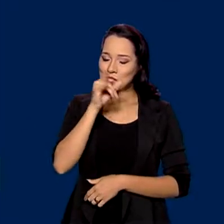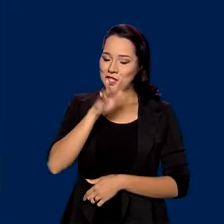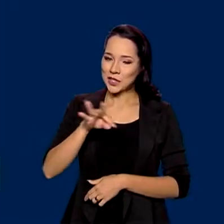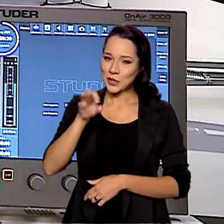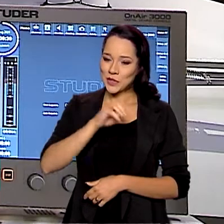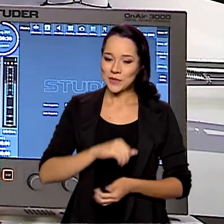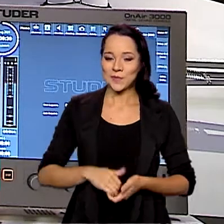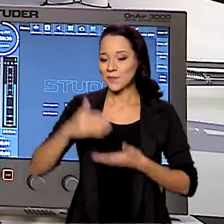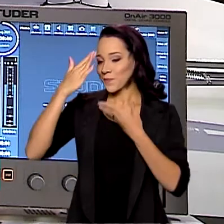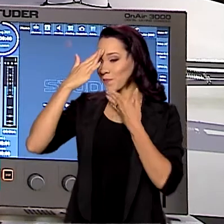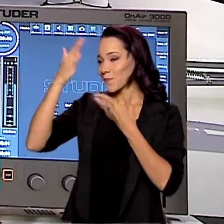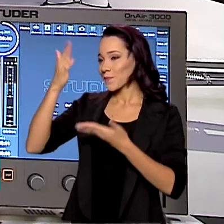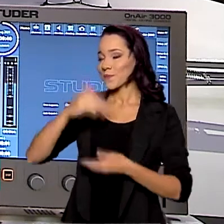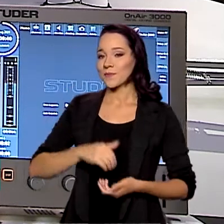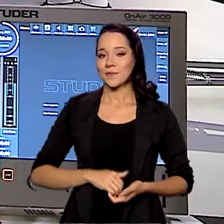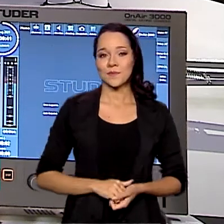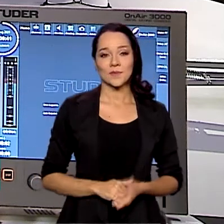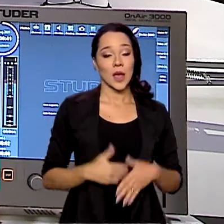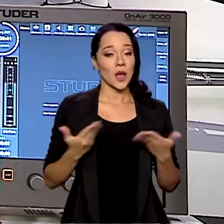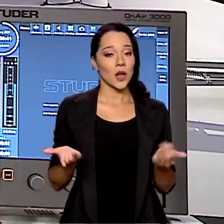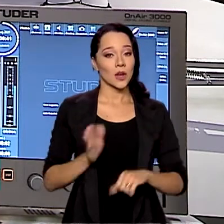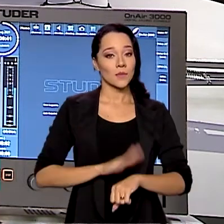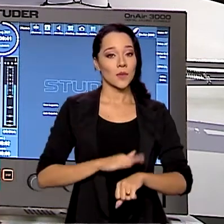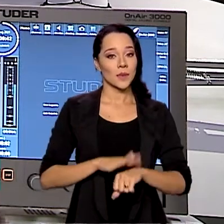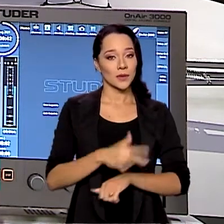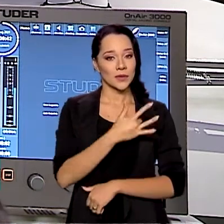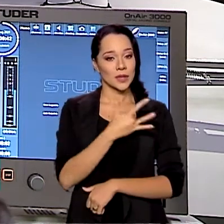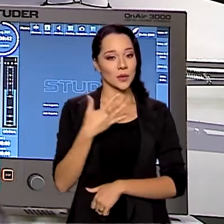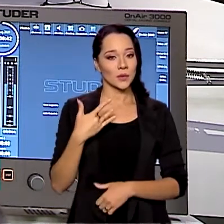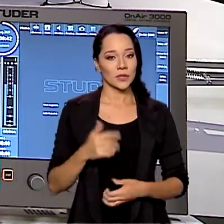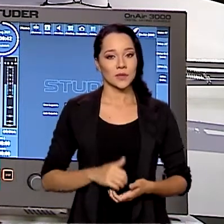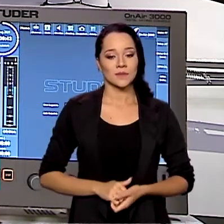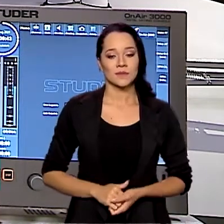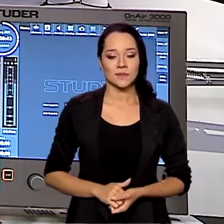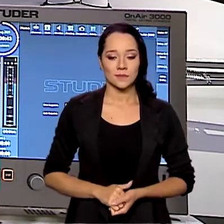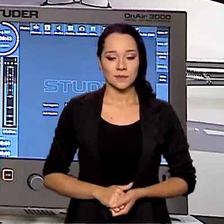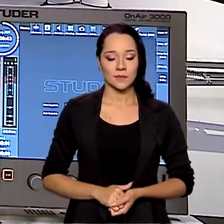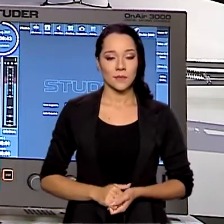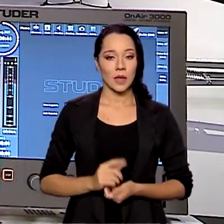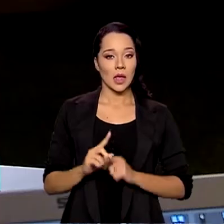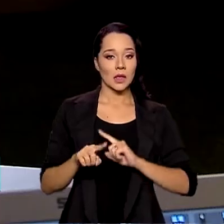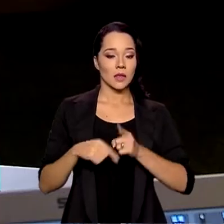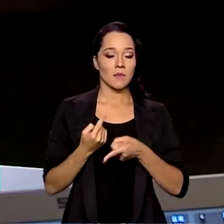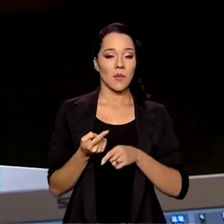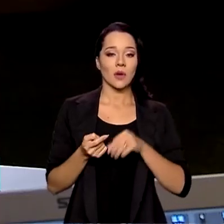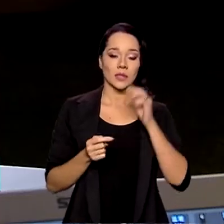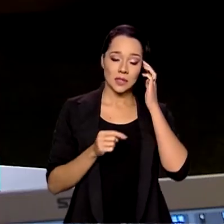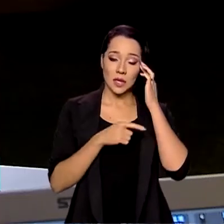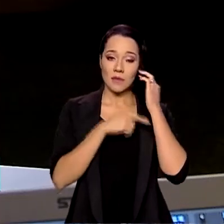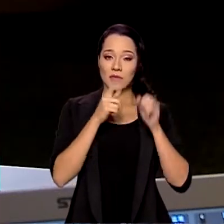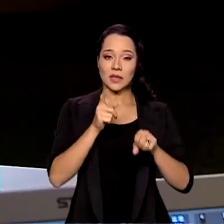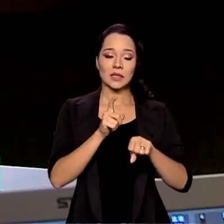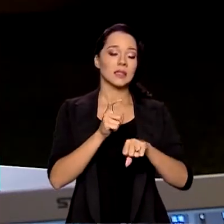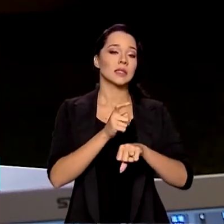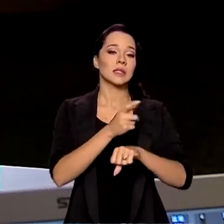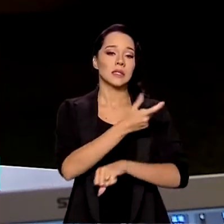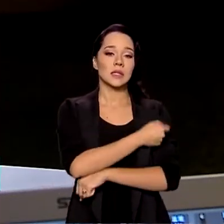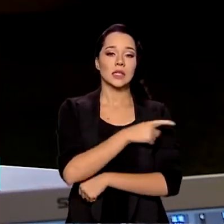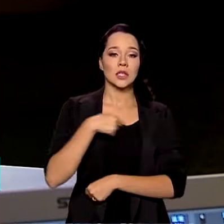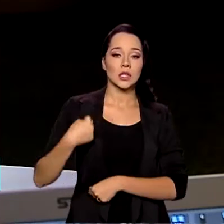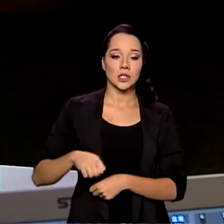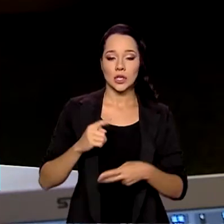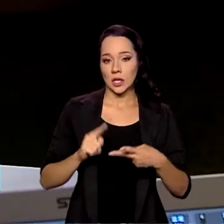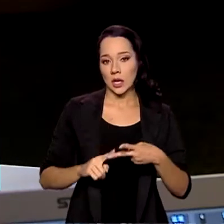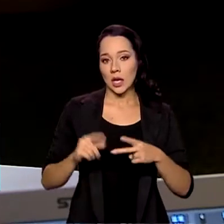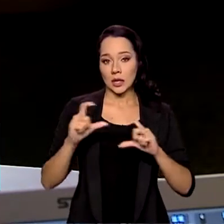todos. Obrigada, Adriana. Momento Saúde. Depois da Coronavac e da AstraZeneca, mais um imunizante